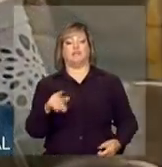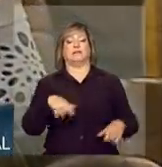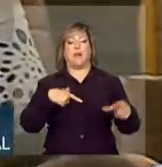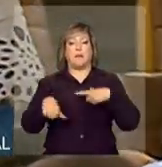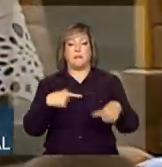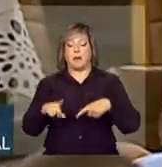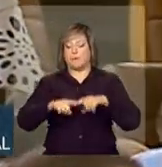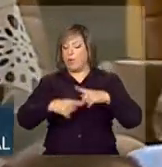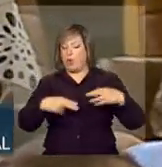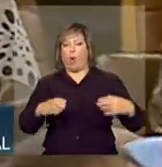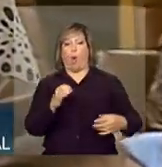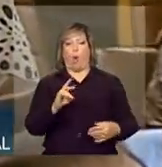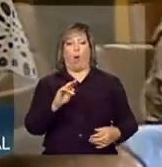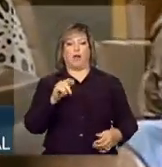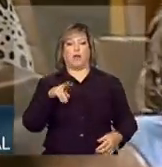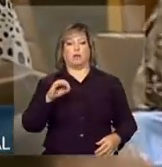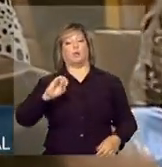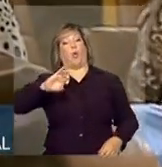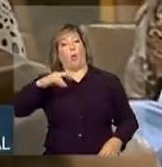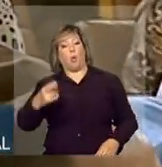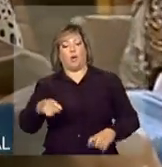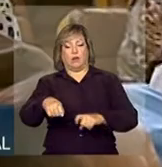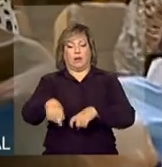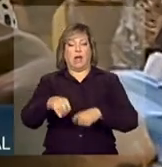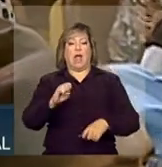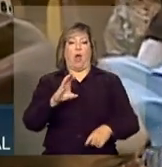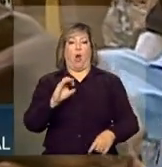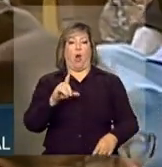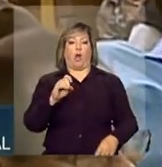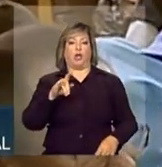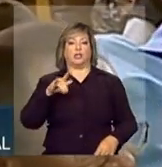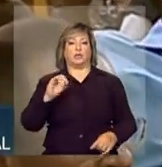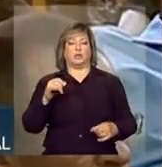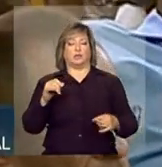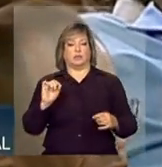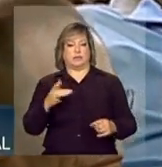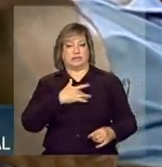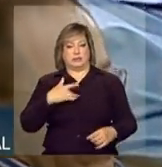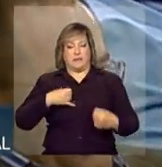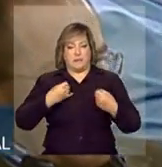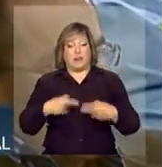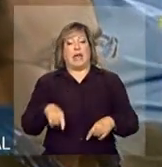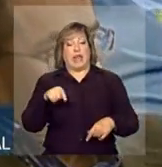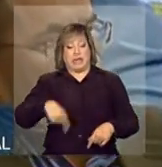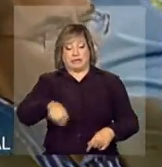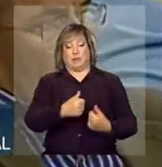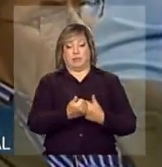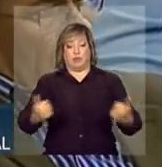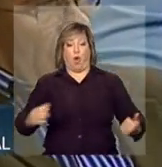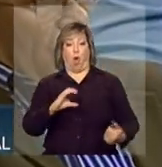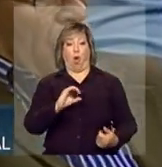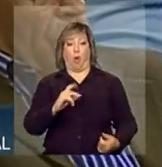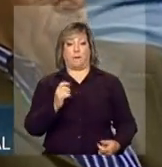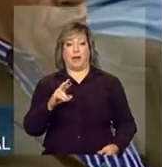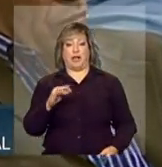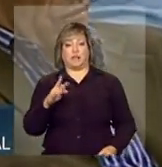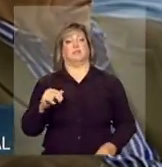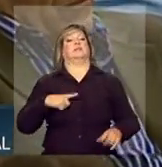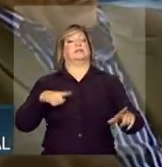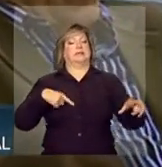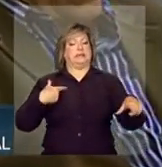orgânicos ou agroecológicos, e quando essas cooperativas trabalham e essas